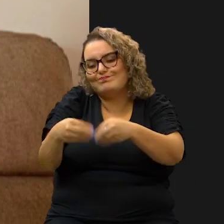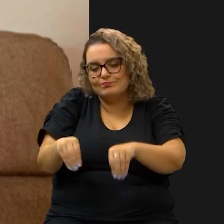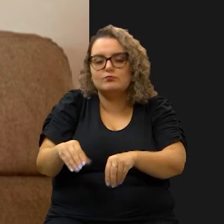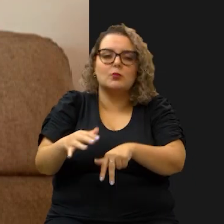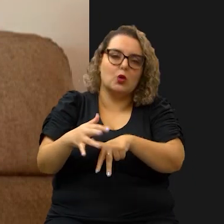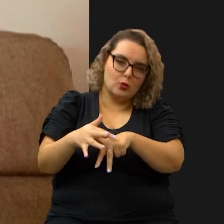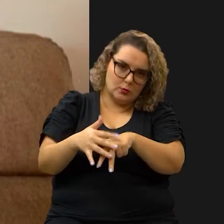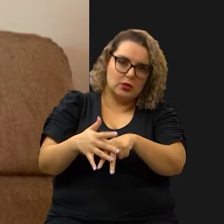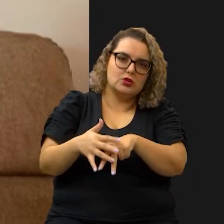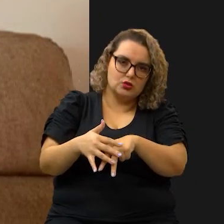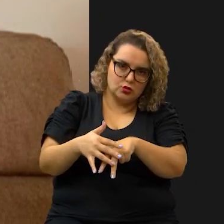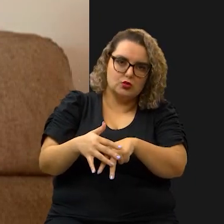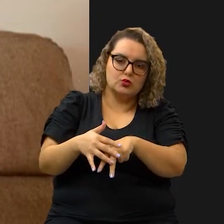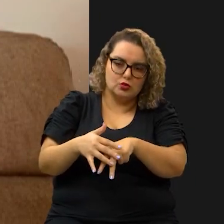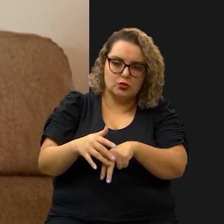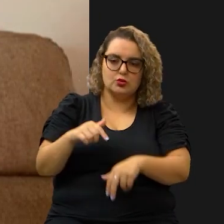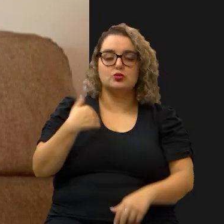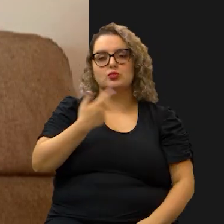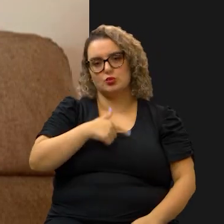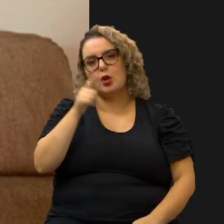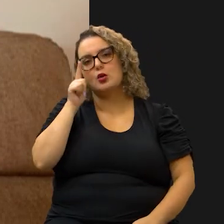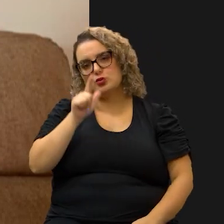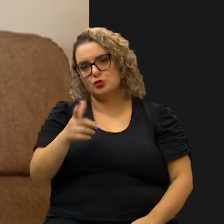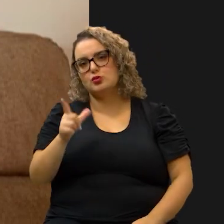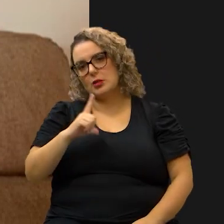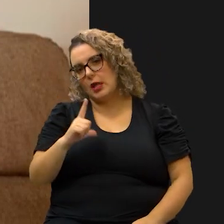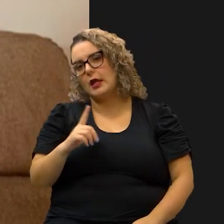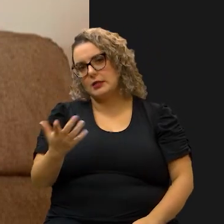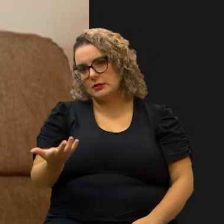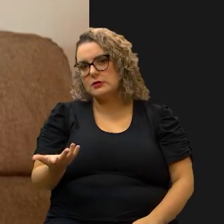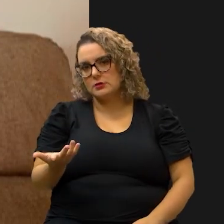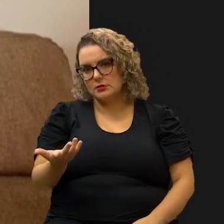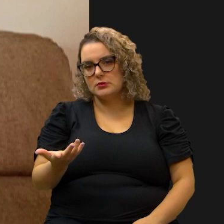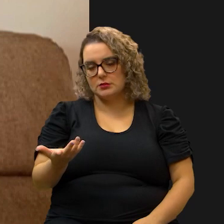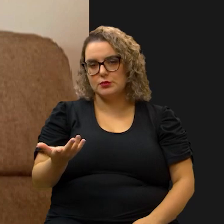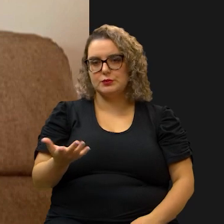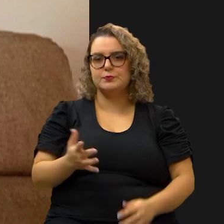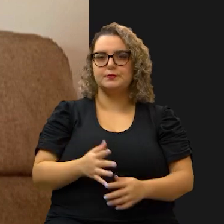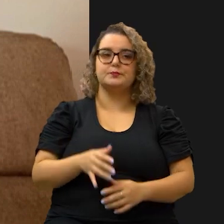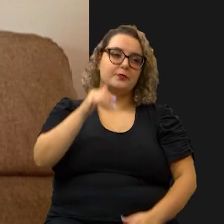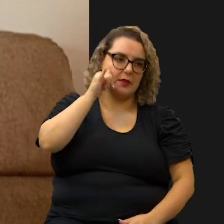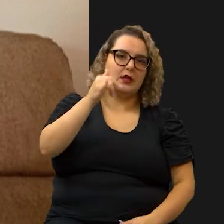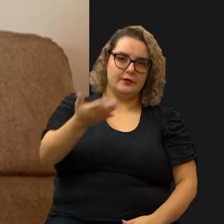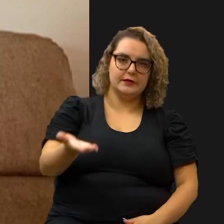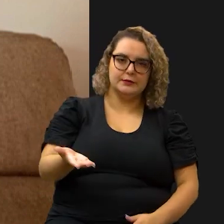menor prejuízo para esse paciente, a gente acaba, né,